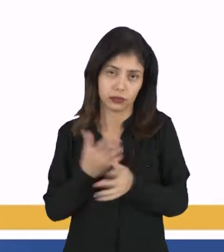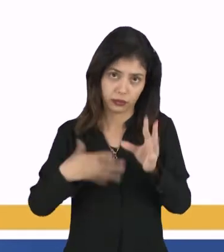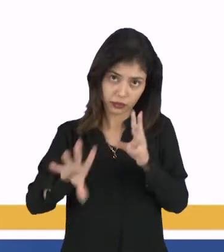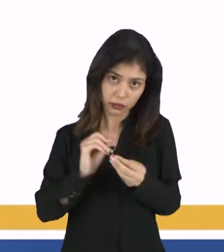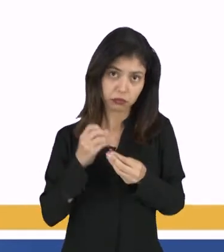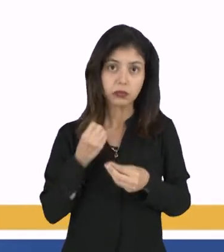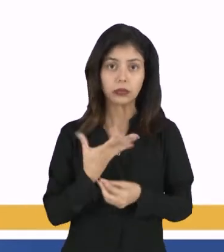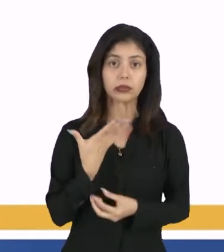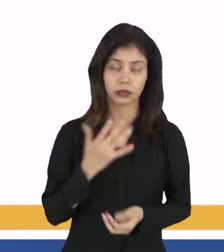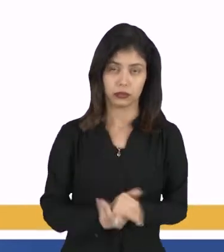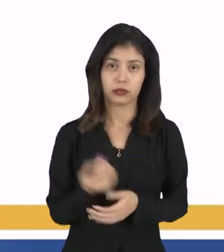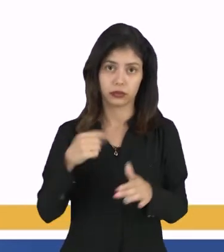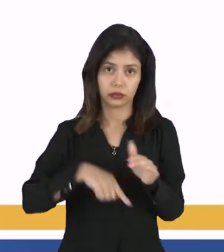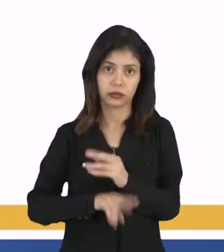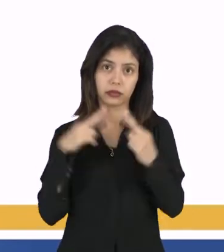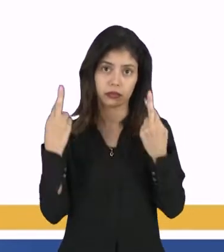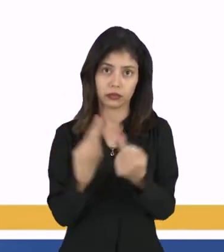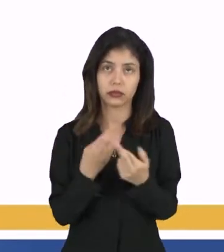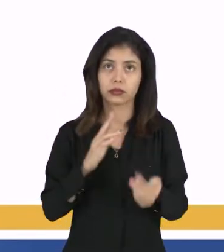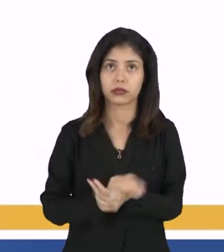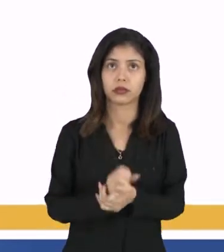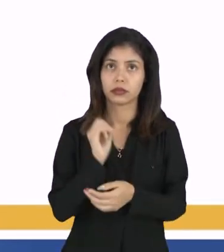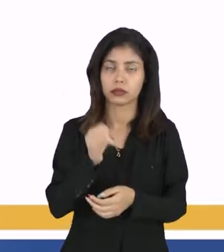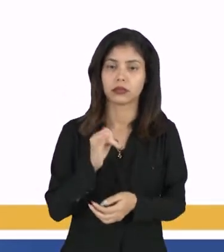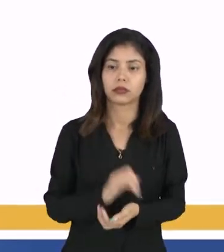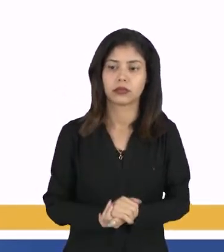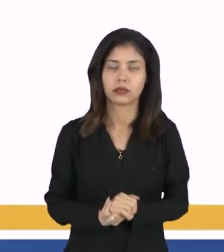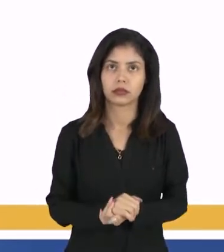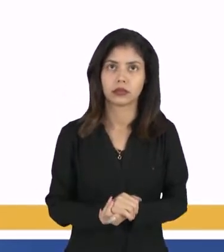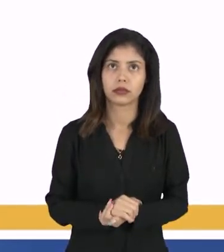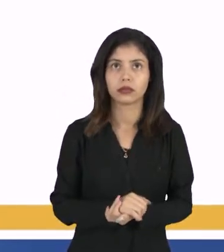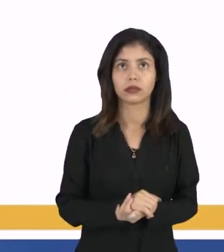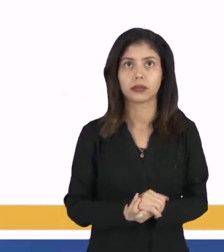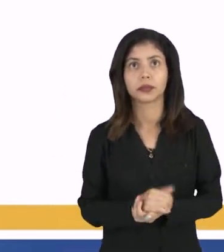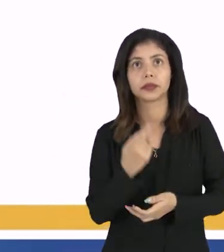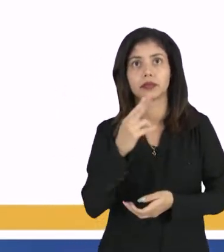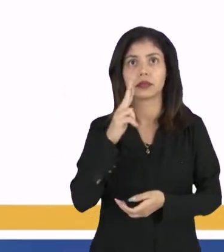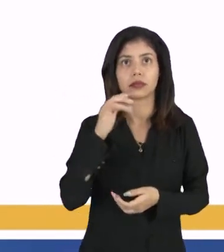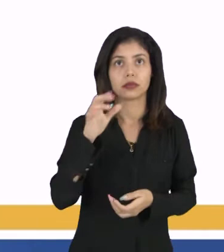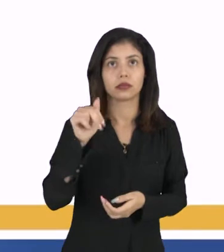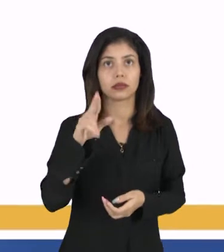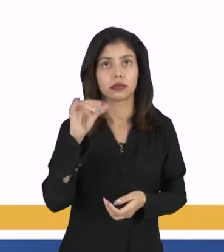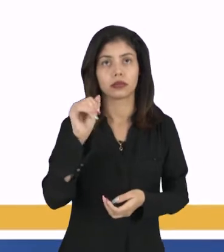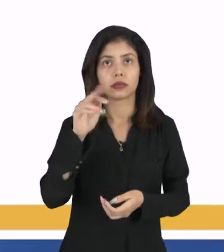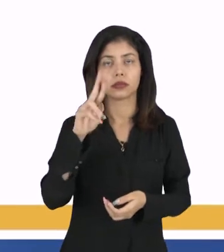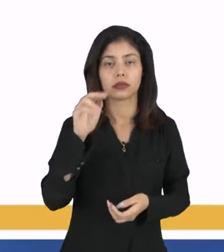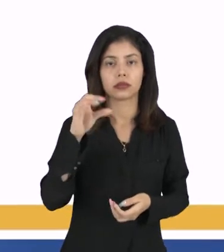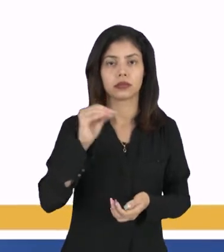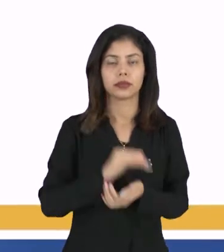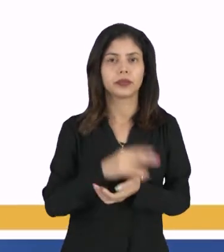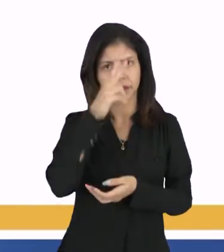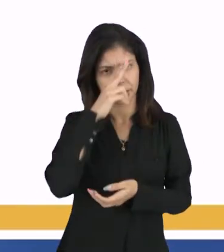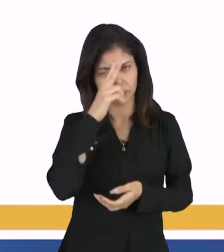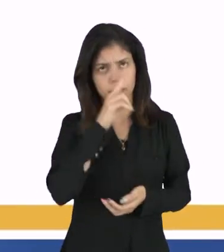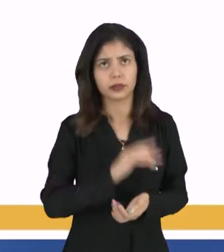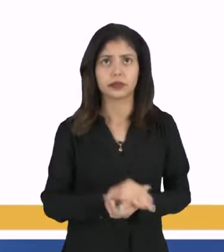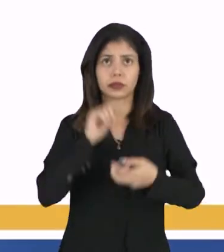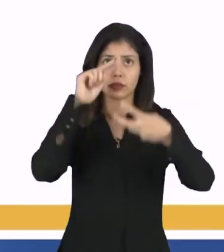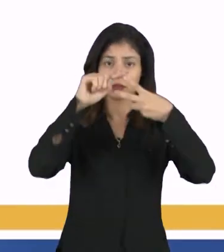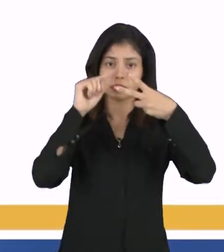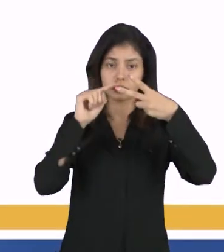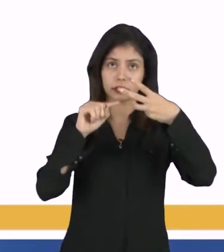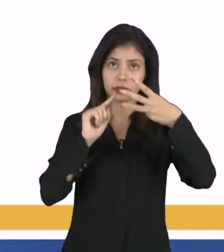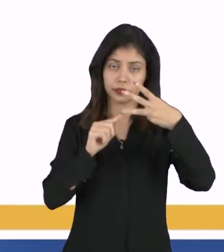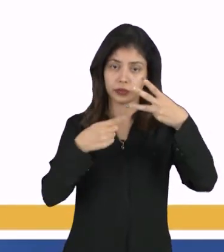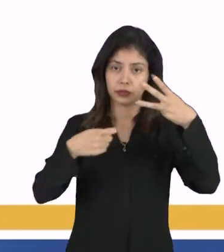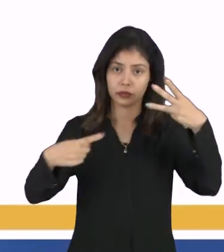né, quem está dentro do reino Monera. Seres procariontes unicelulares que podem ser autótrofos ou heterótrofos. Lembre, reino Monera é o reino